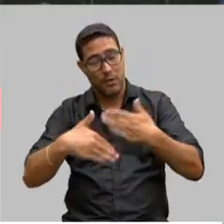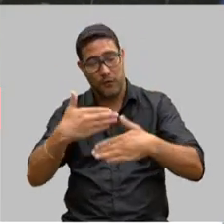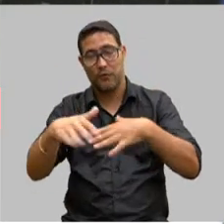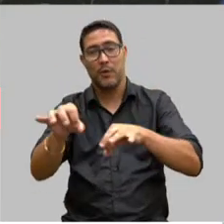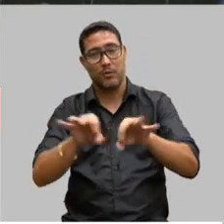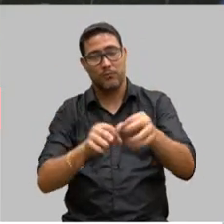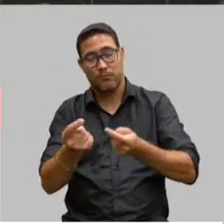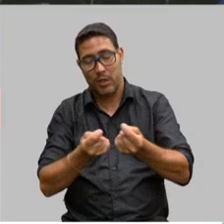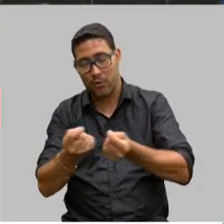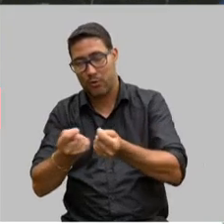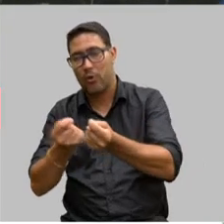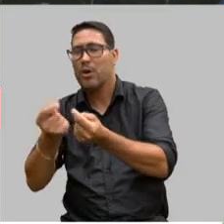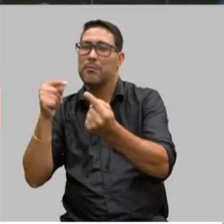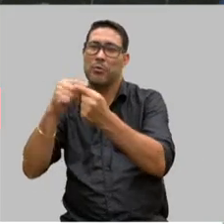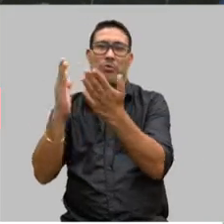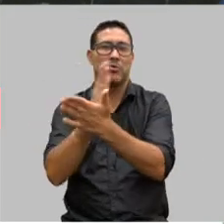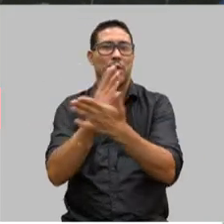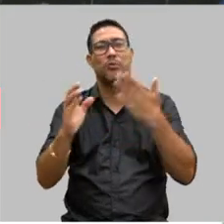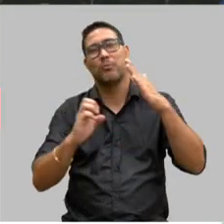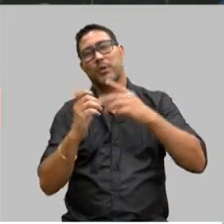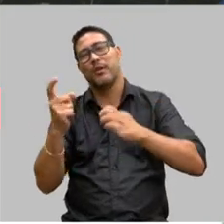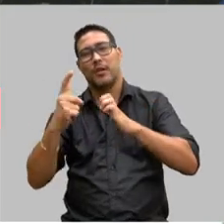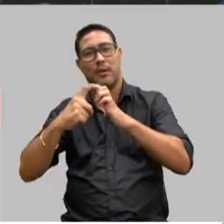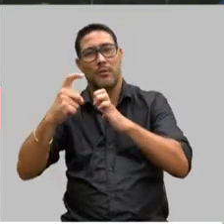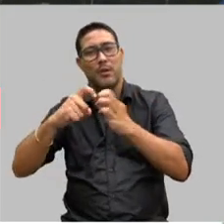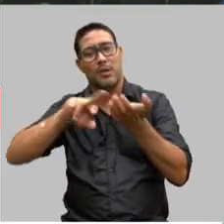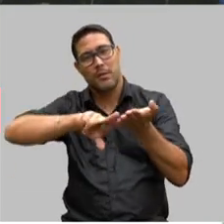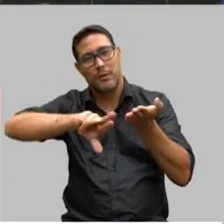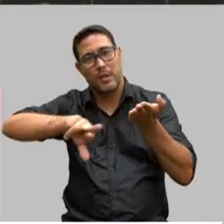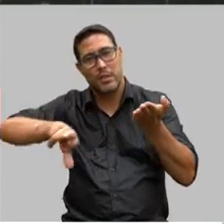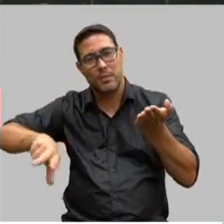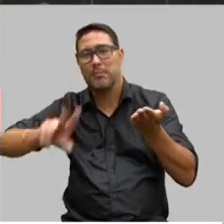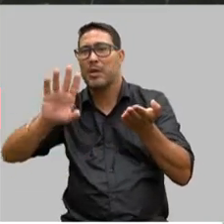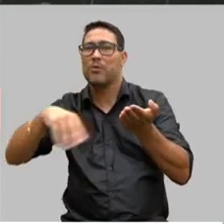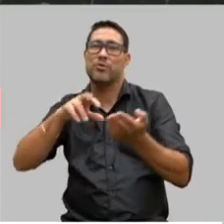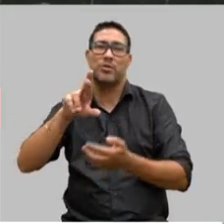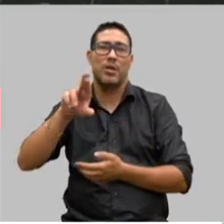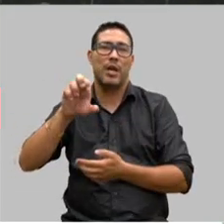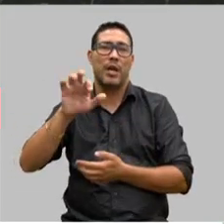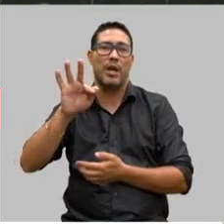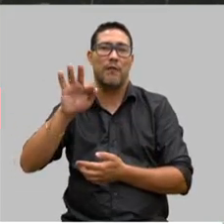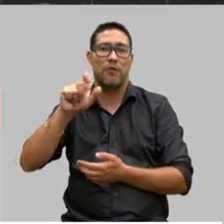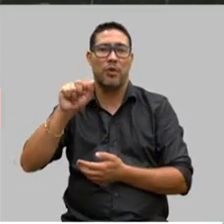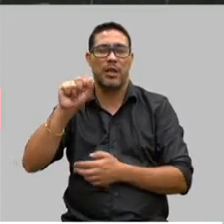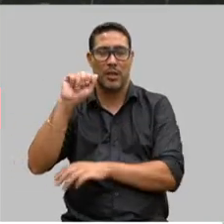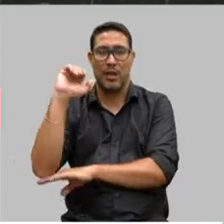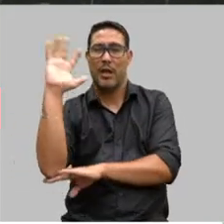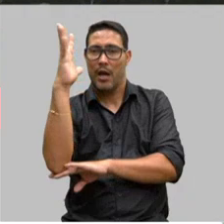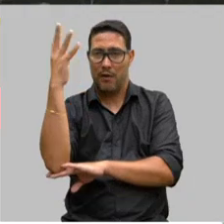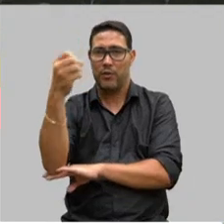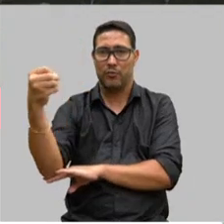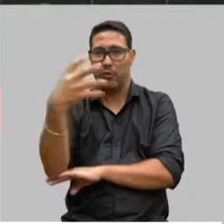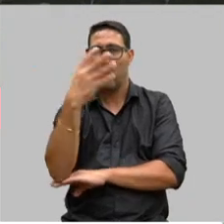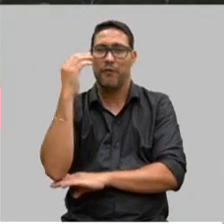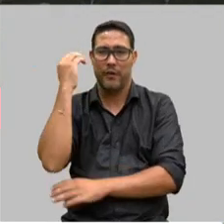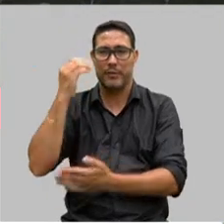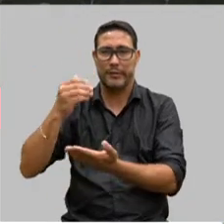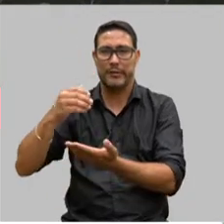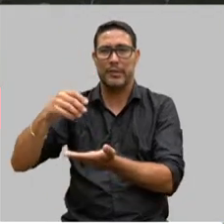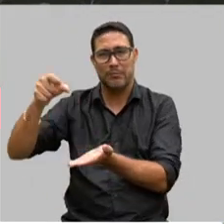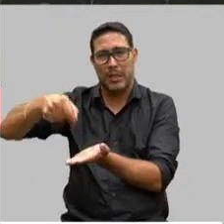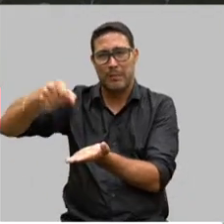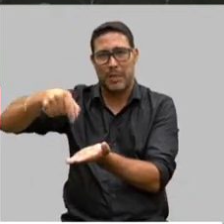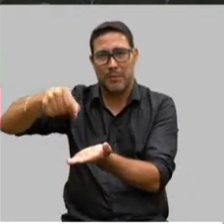grandes empreendimentos, inclusive de reflorestamentos, substituindo o cerrado, a mata nativa, por grandes extensões de